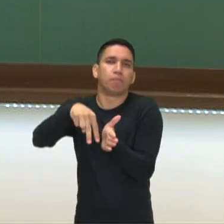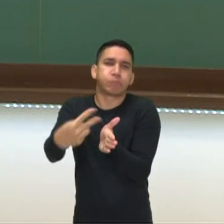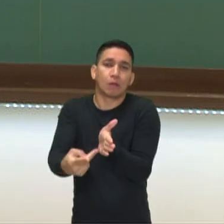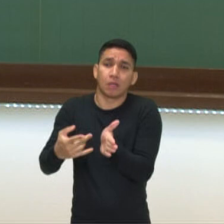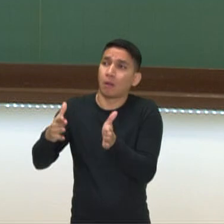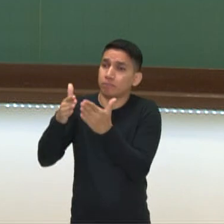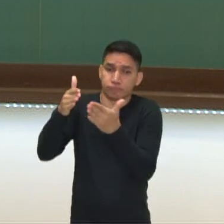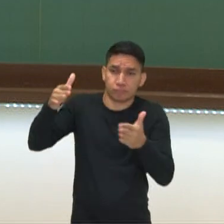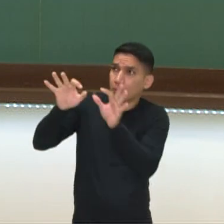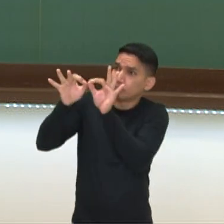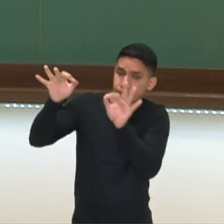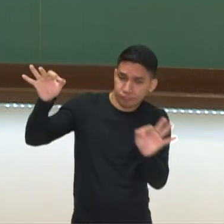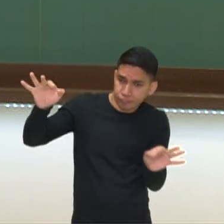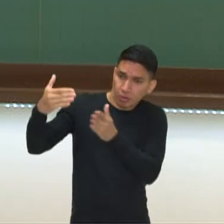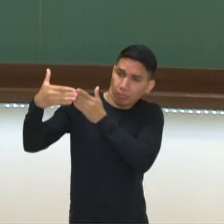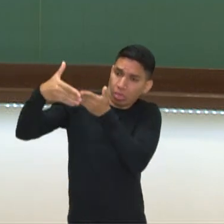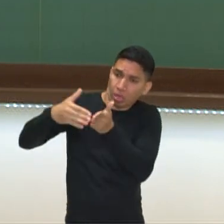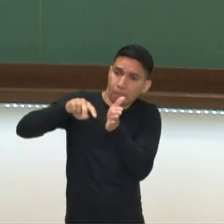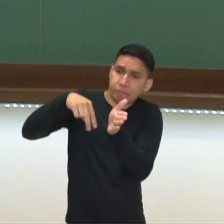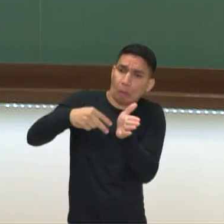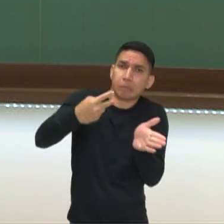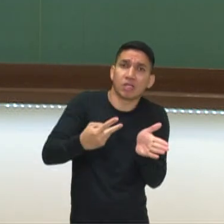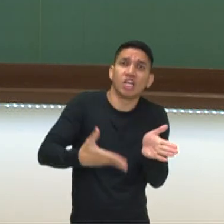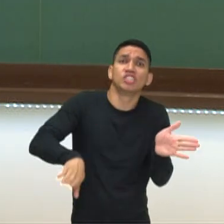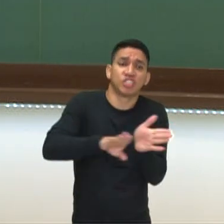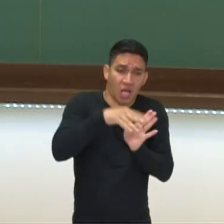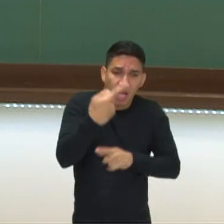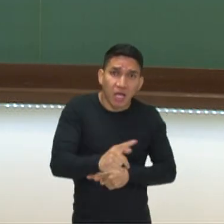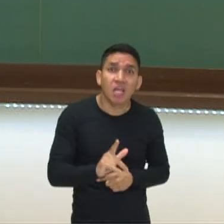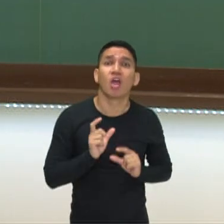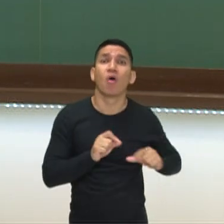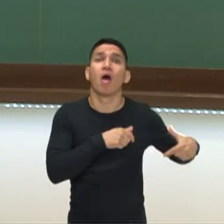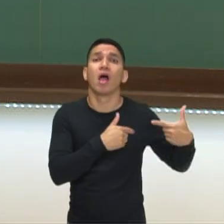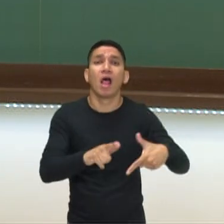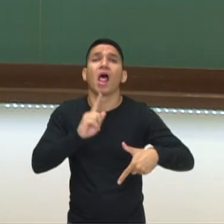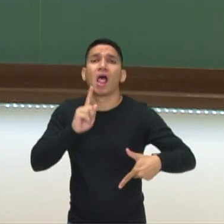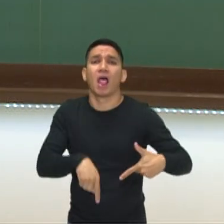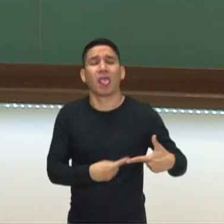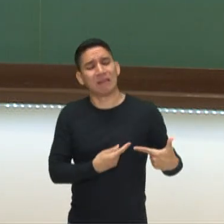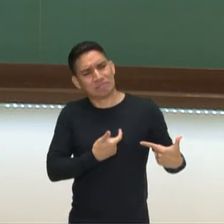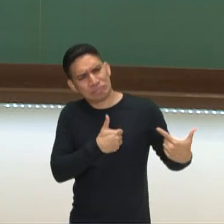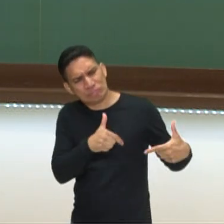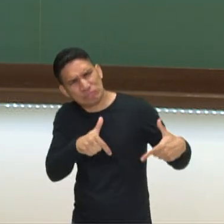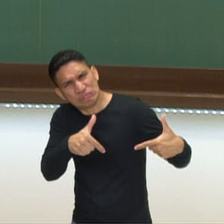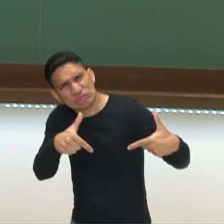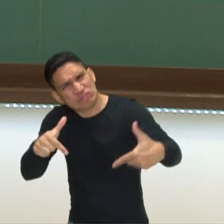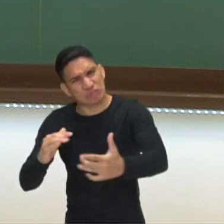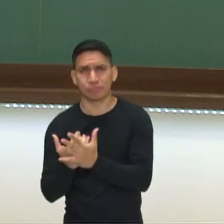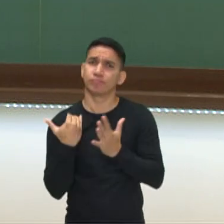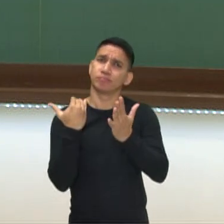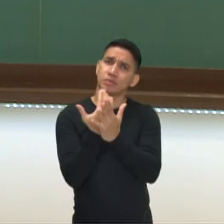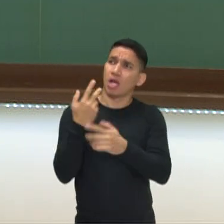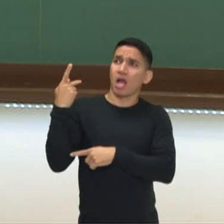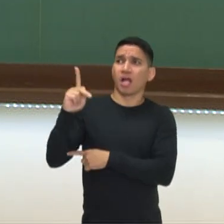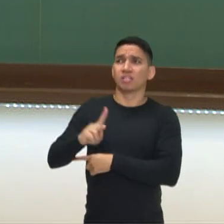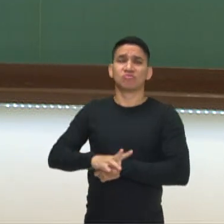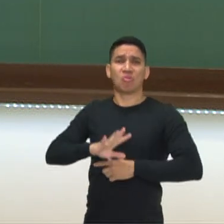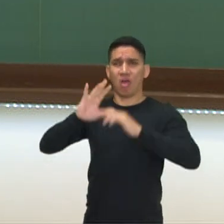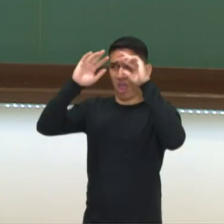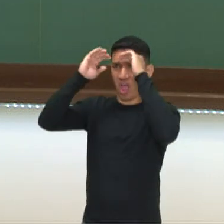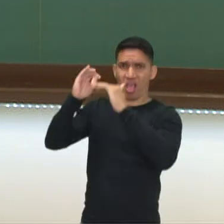nesse percurso, e quando eles chegavam aqui, a mão de obra deles seria explorada, e a humanidade deles seria